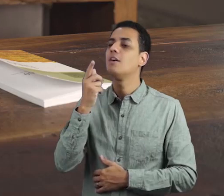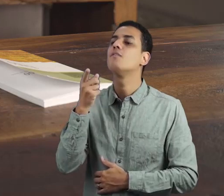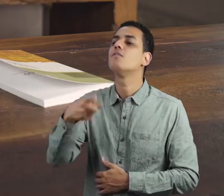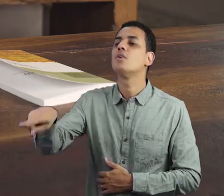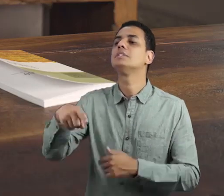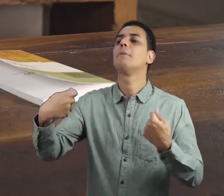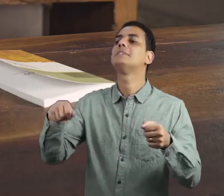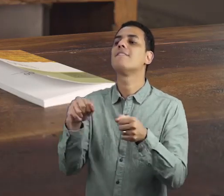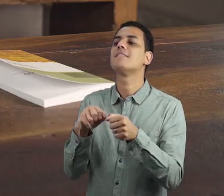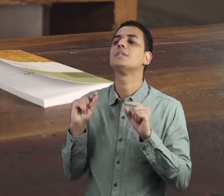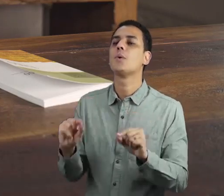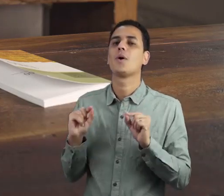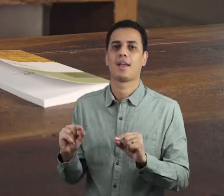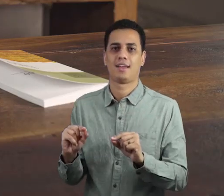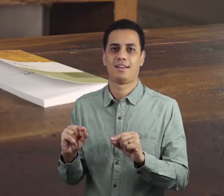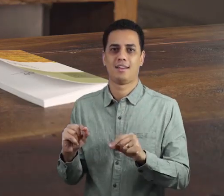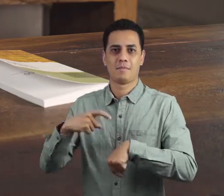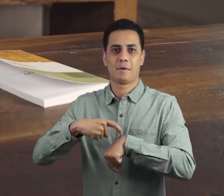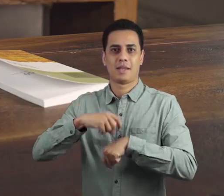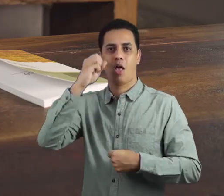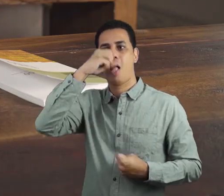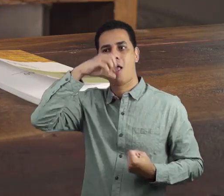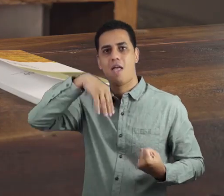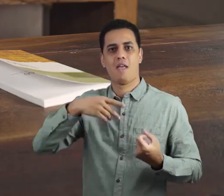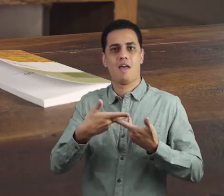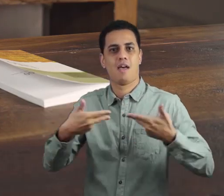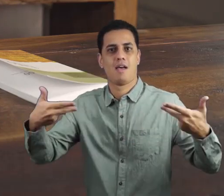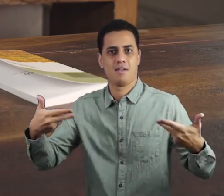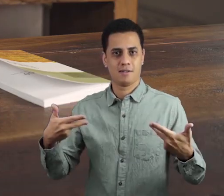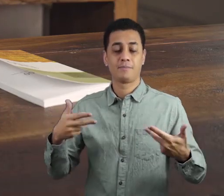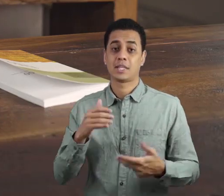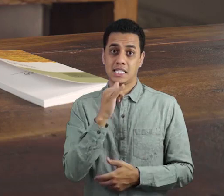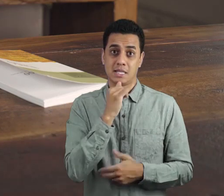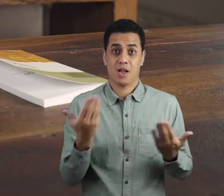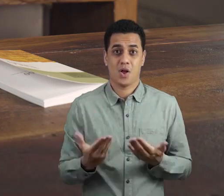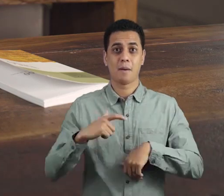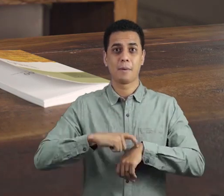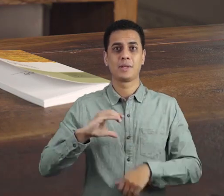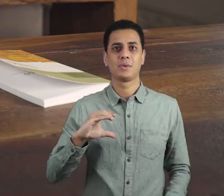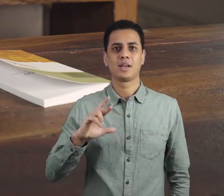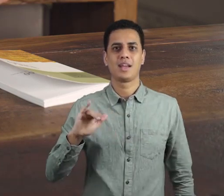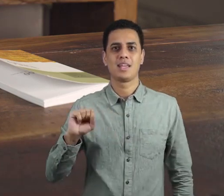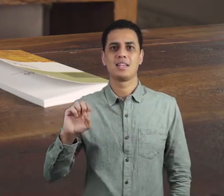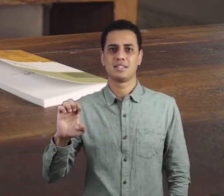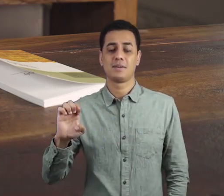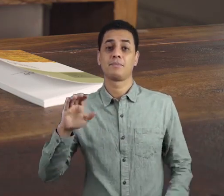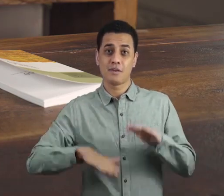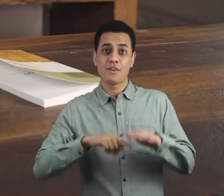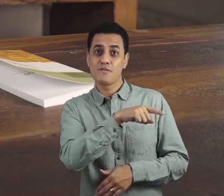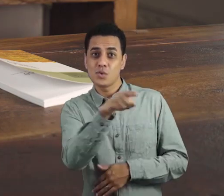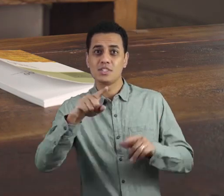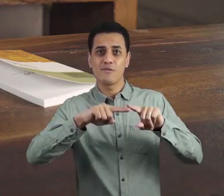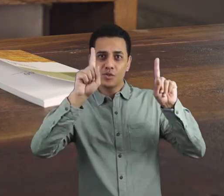seu, né, empregador. E como se portar diante disso? Talvez você esteja ouvindo essa palavra e você seja um